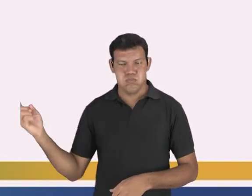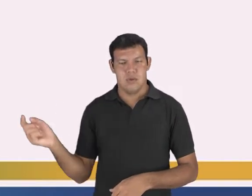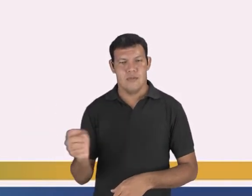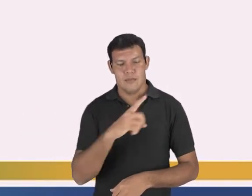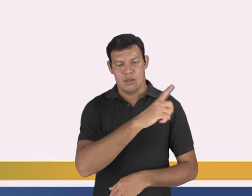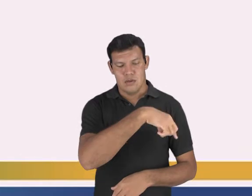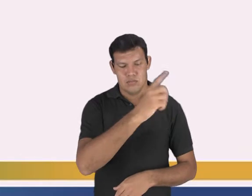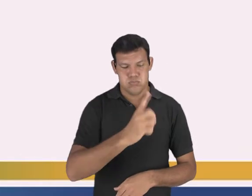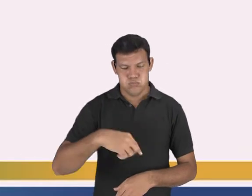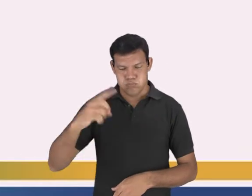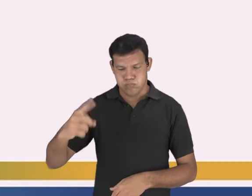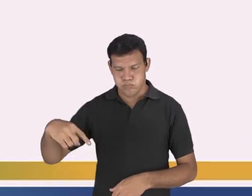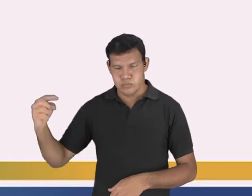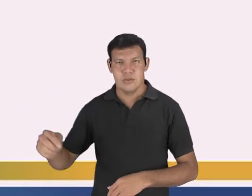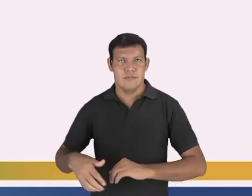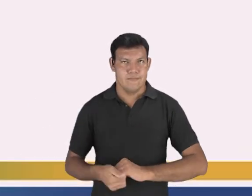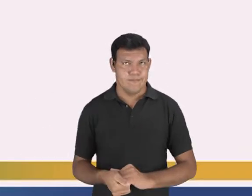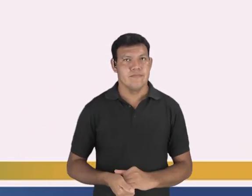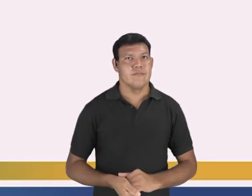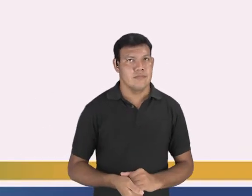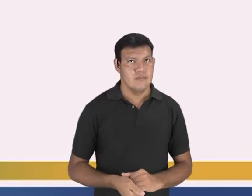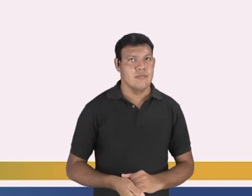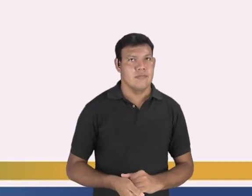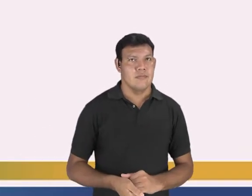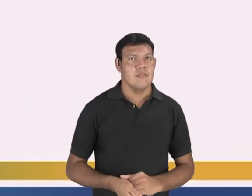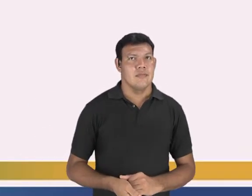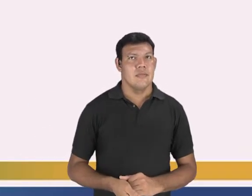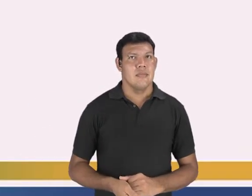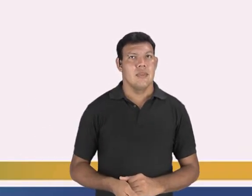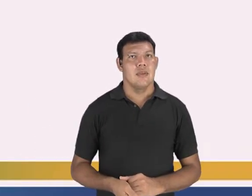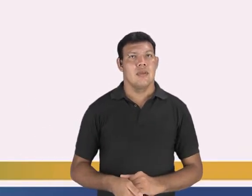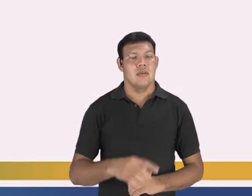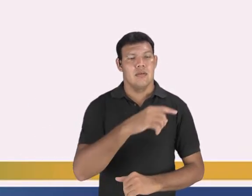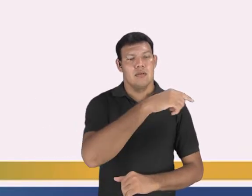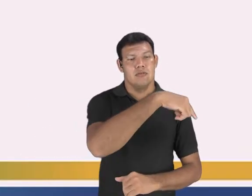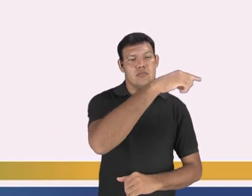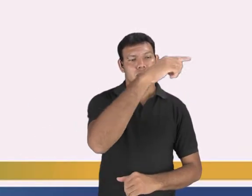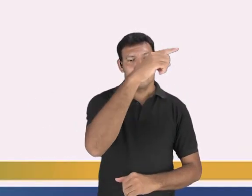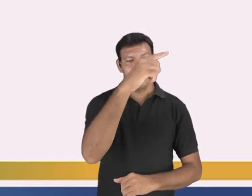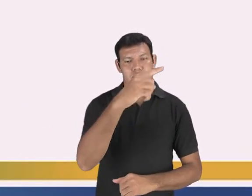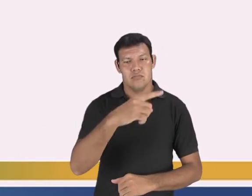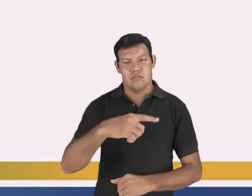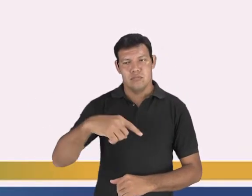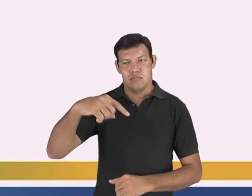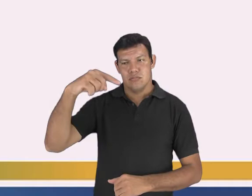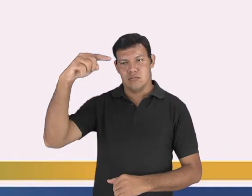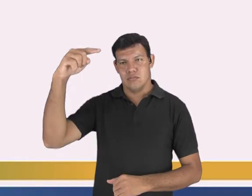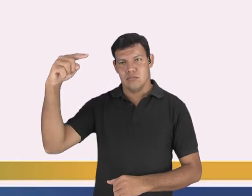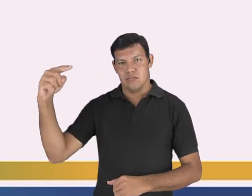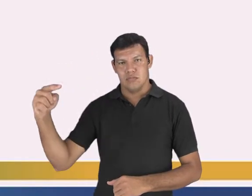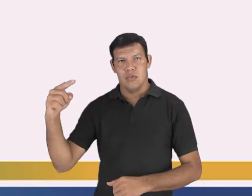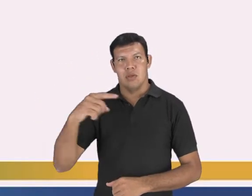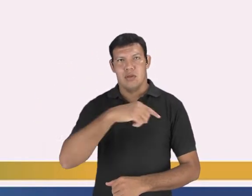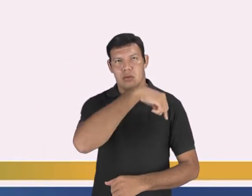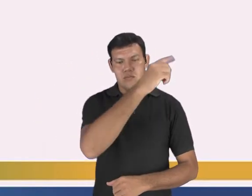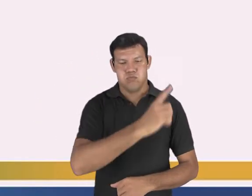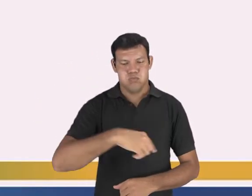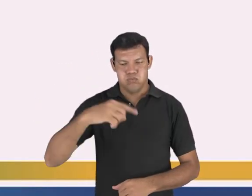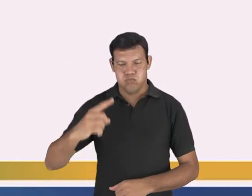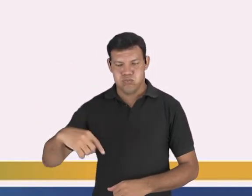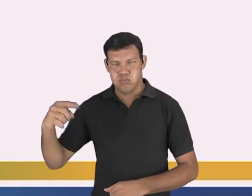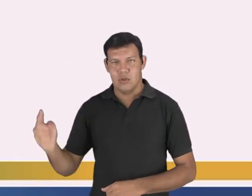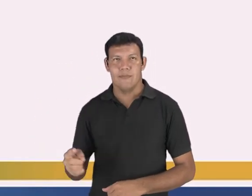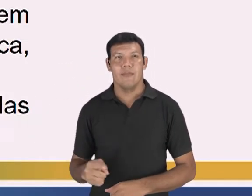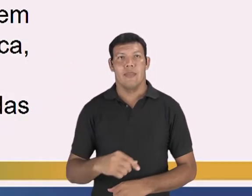mais agudos. É quanto aquela corda está vibrando, né? Quanto maior a vibração da